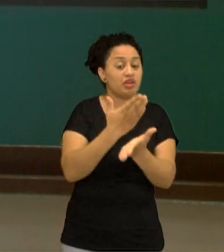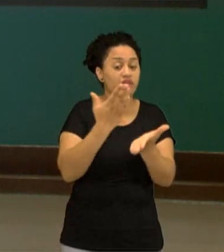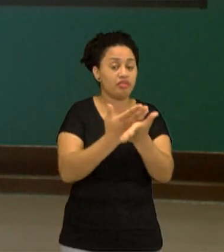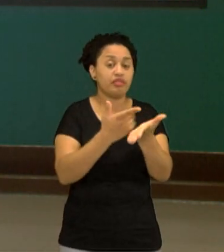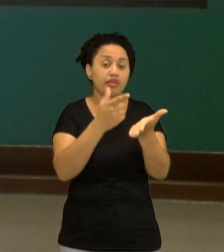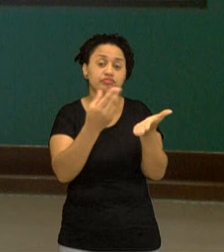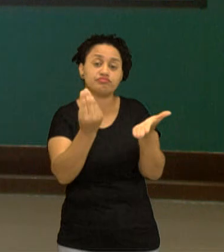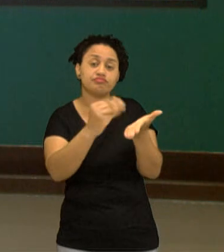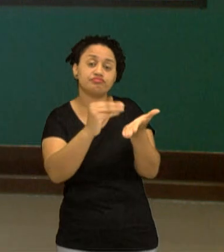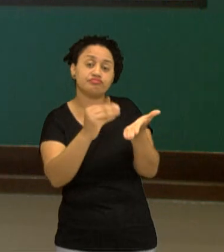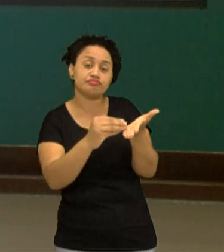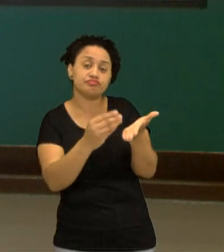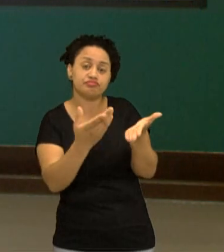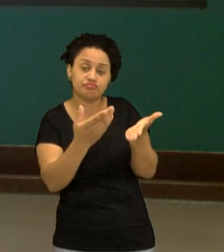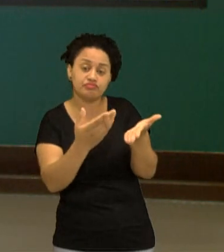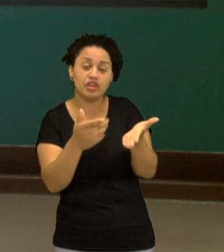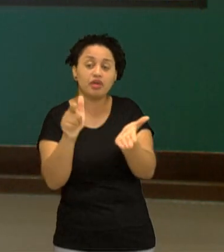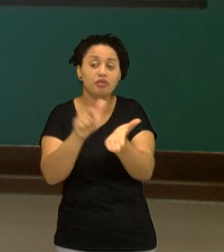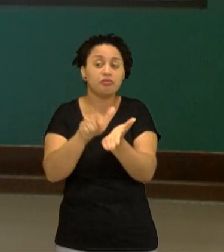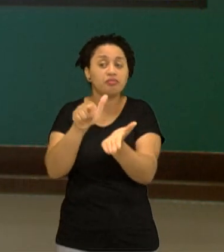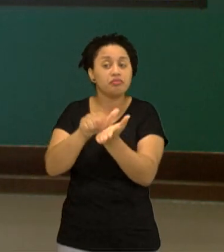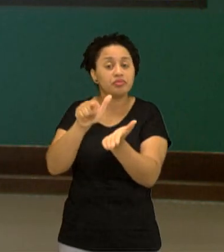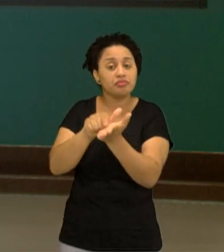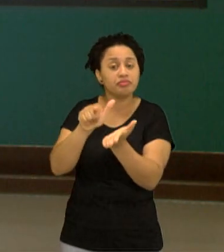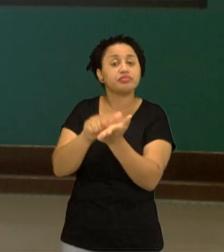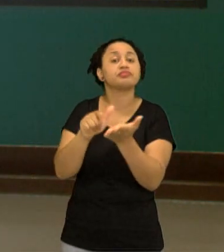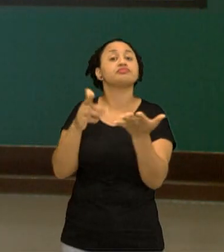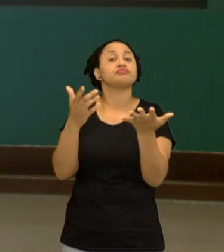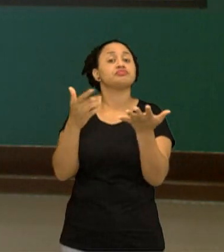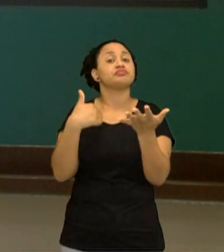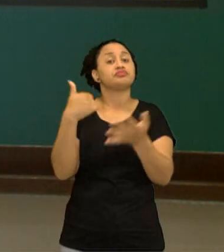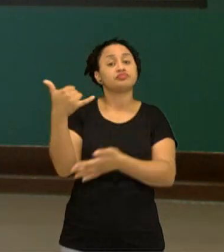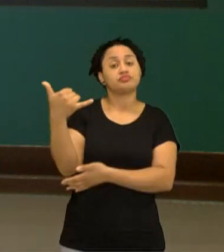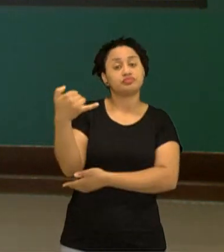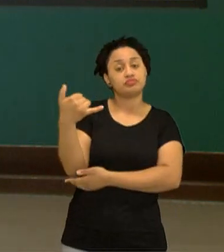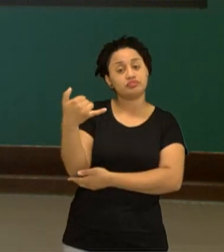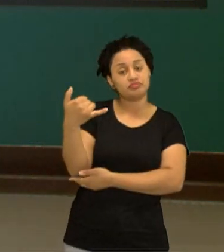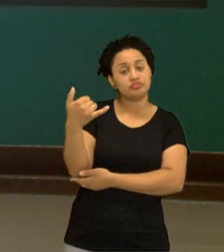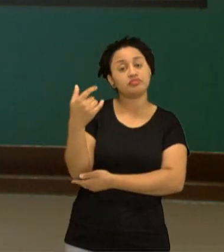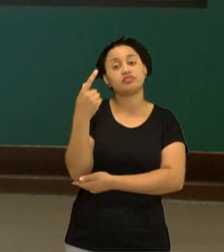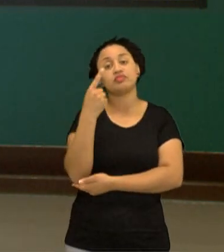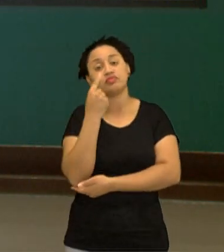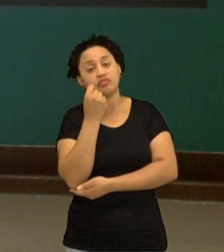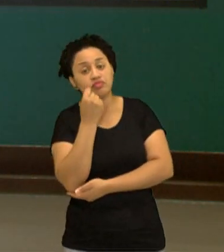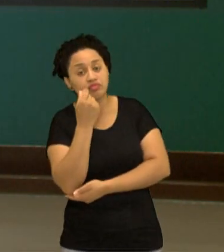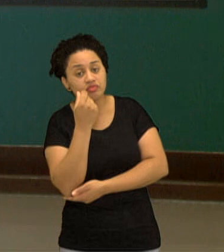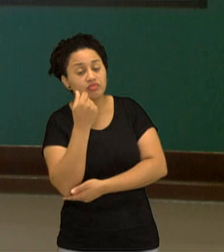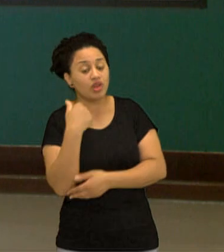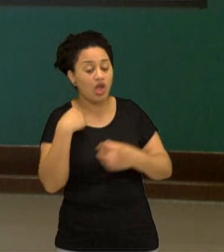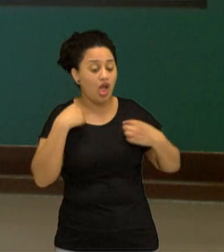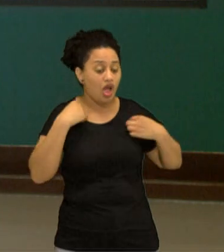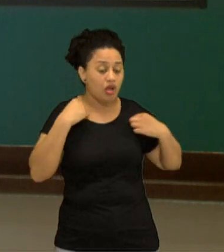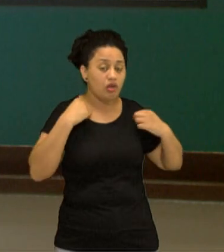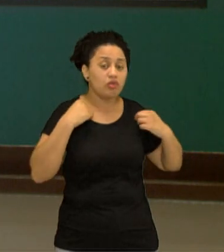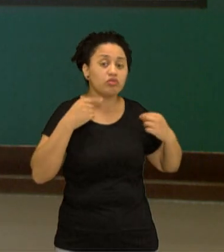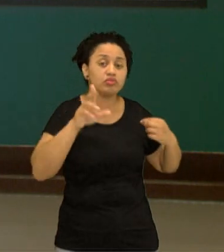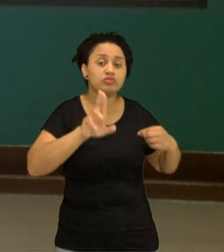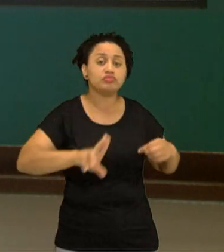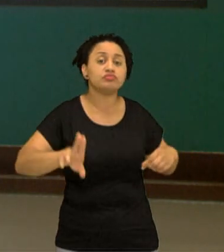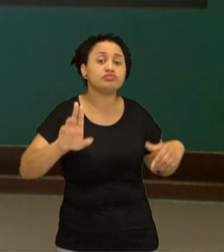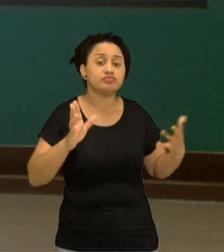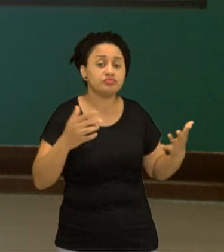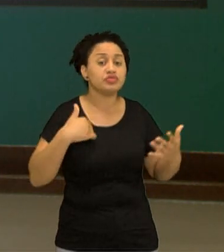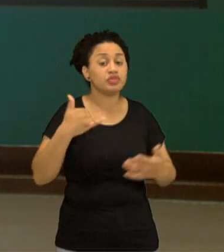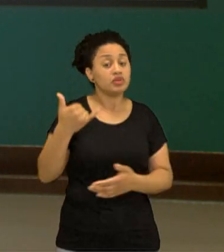você está anotando, a folha, a caneta, o lápis, a roupa que você está vestindo,